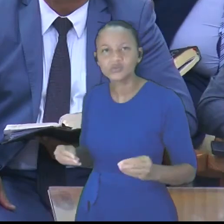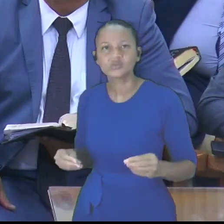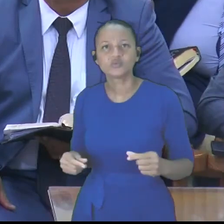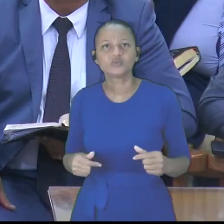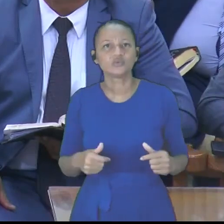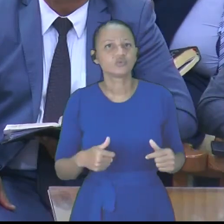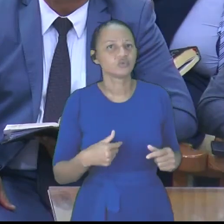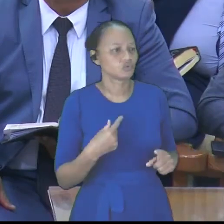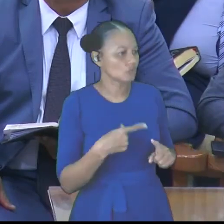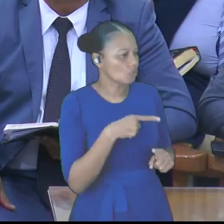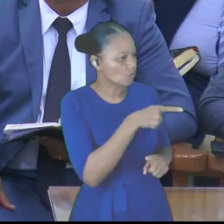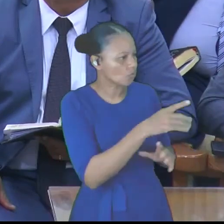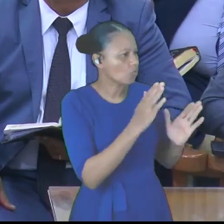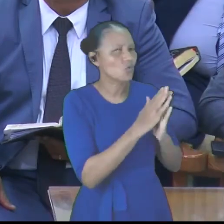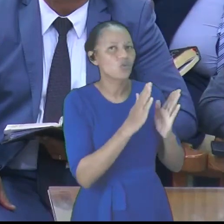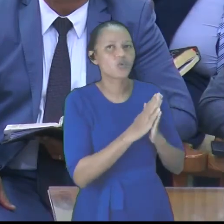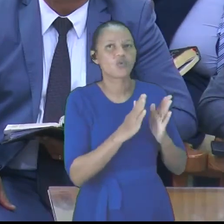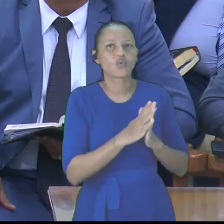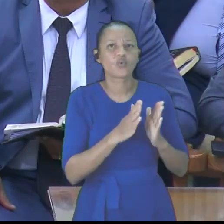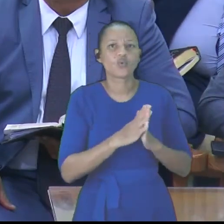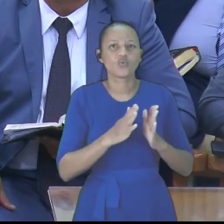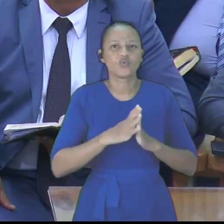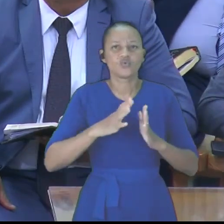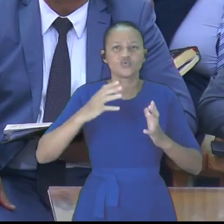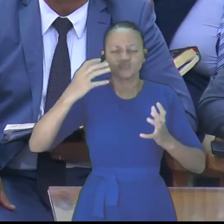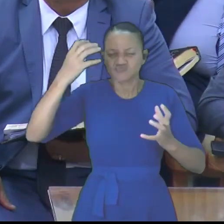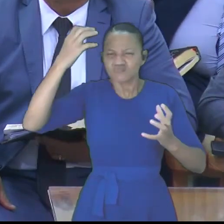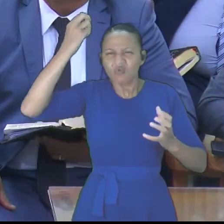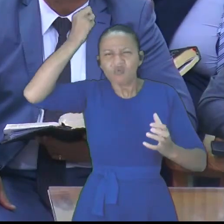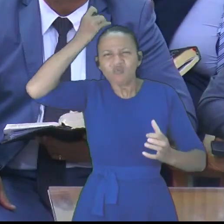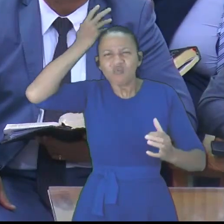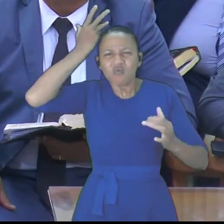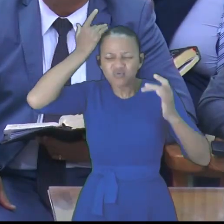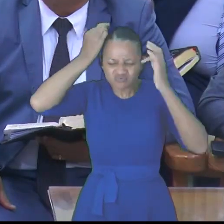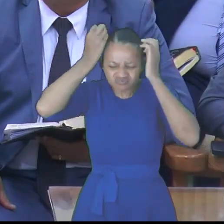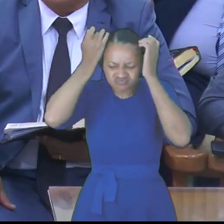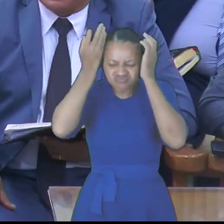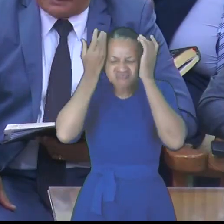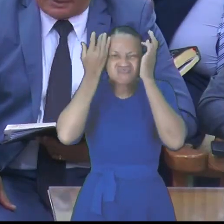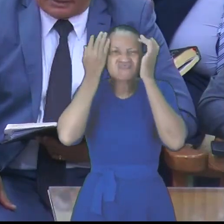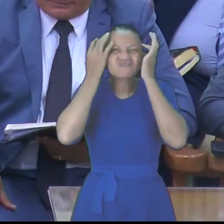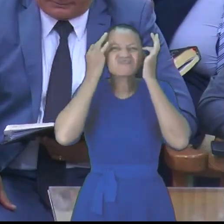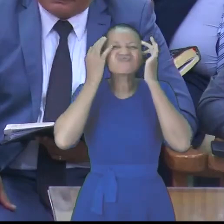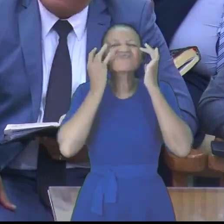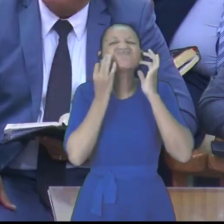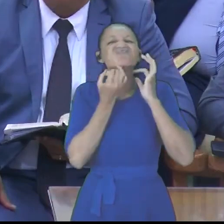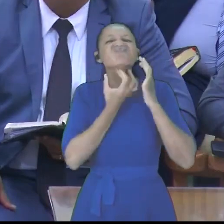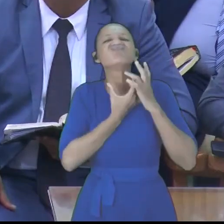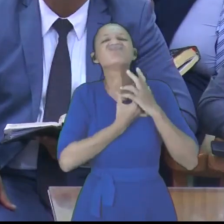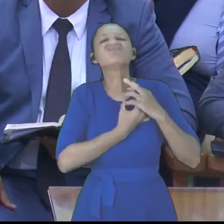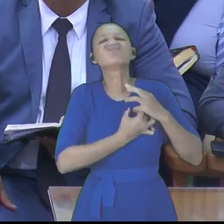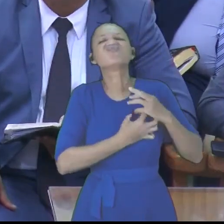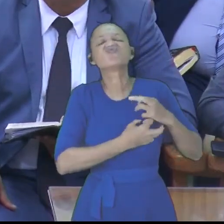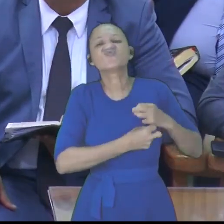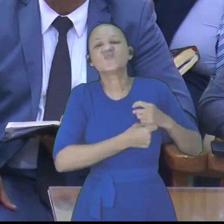disse: porque quando vocês oraram, desceu um fogo e entrou pela minha cabeça e arrochou no meu coração.